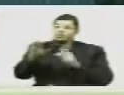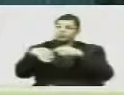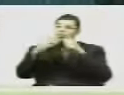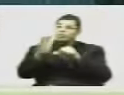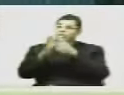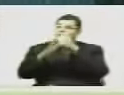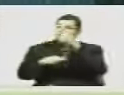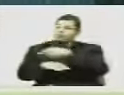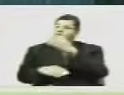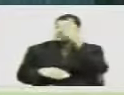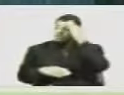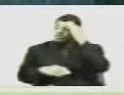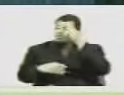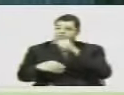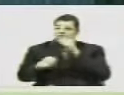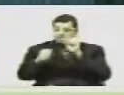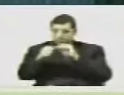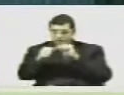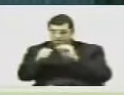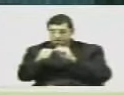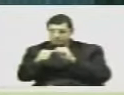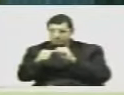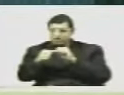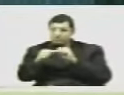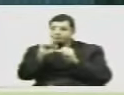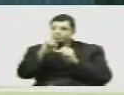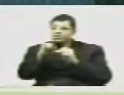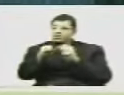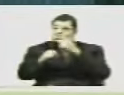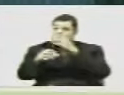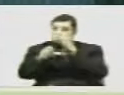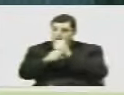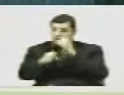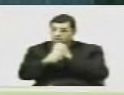primeira medida que Vossa Excelência vai tomar se o seu